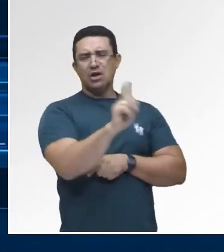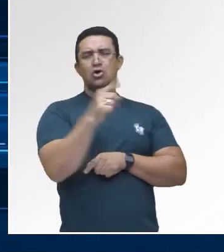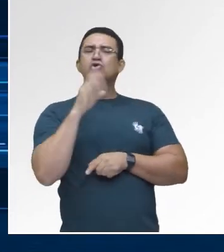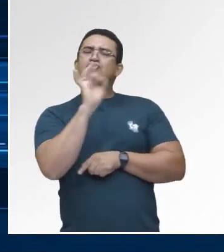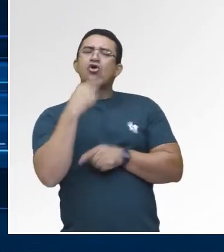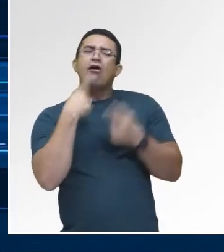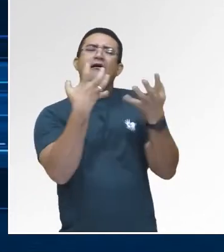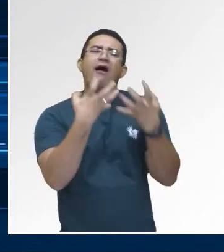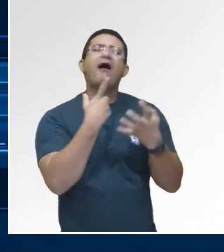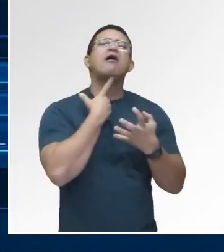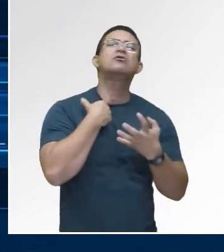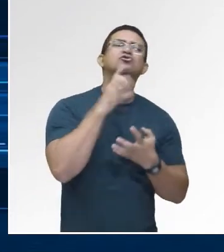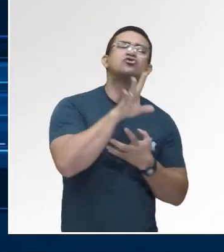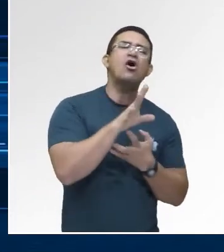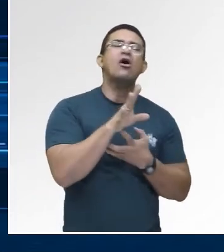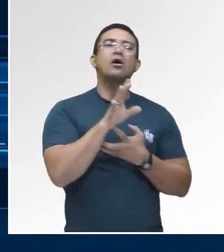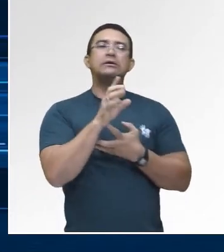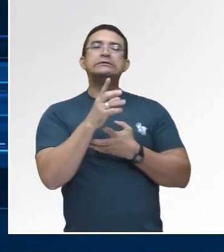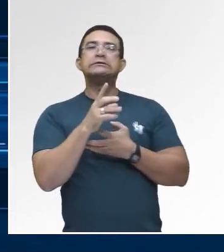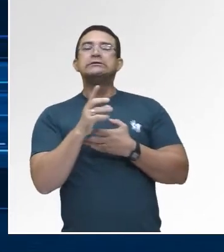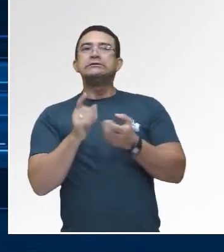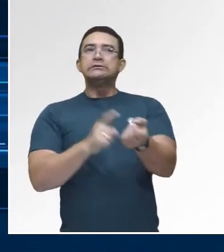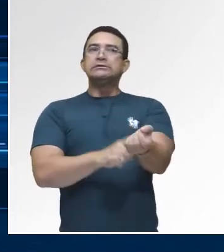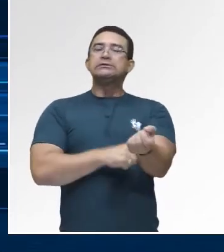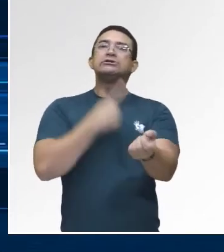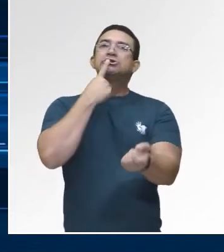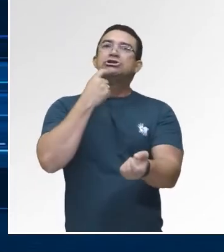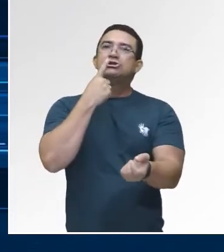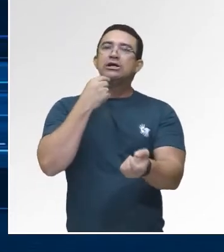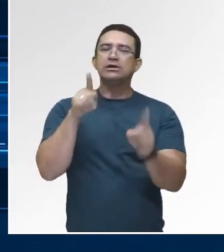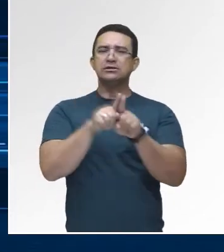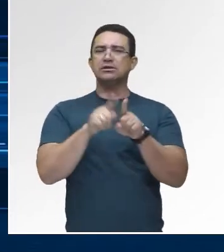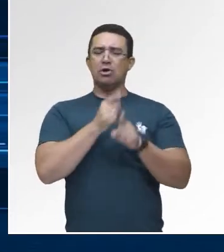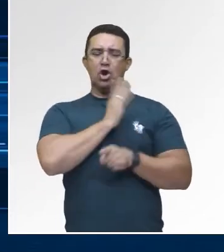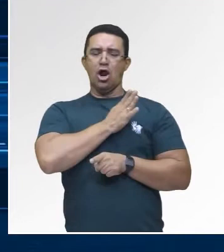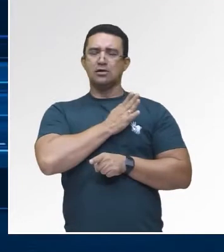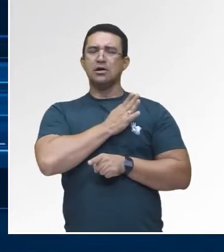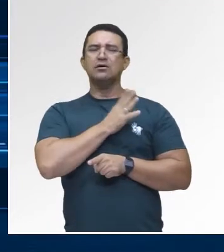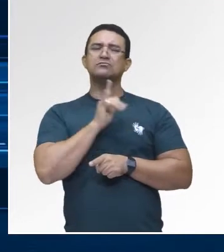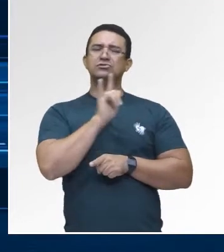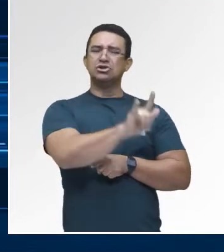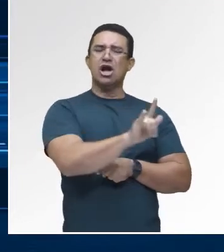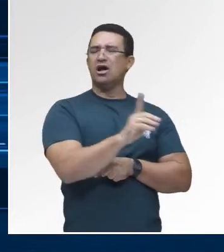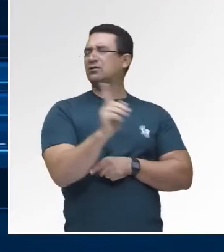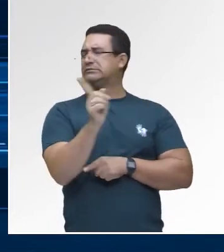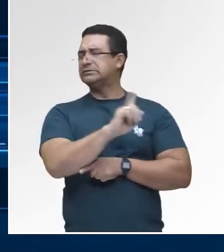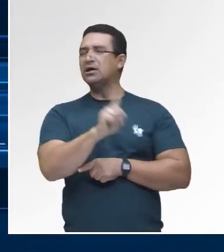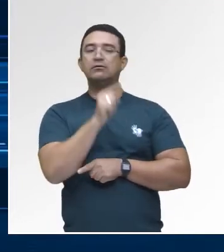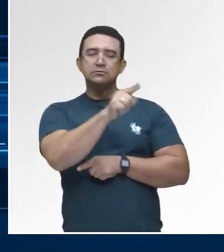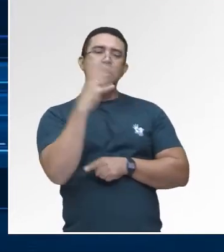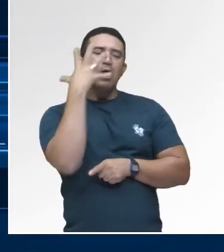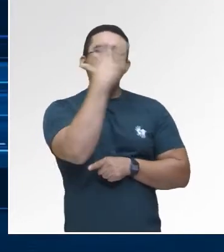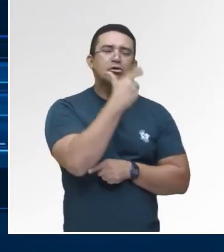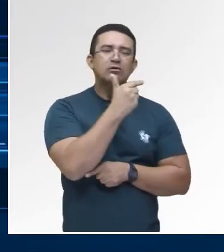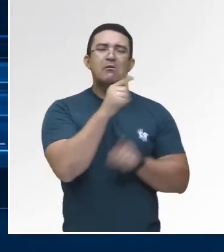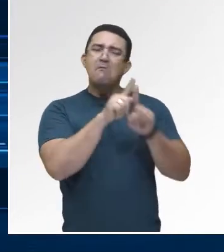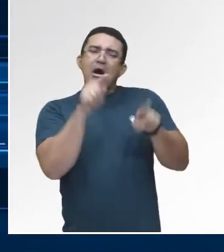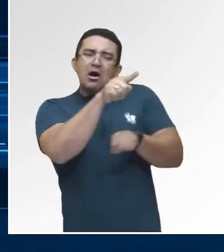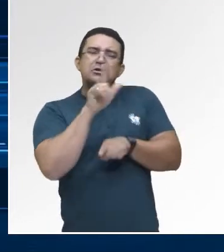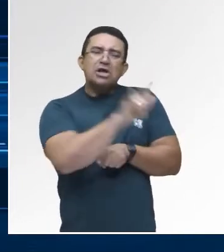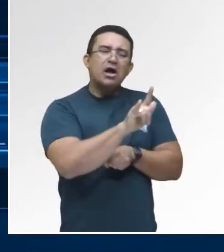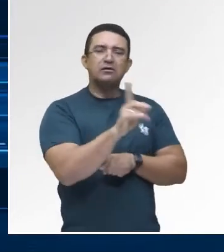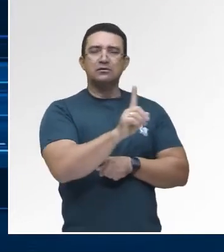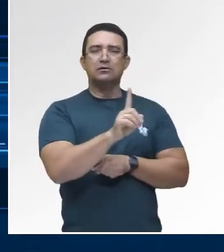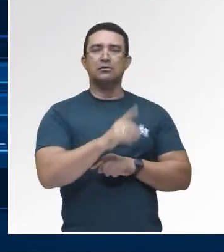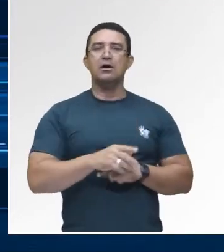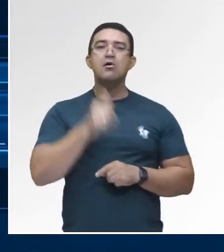querer bruto e fero, que o sangue me devora, não chega o coração. Não te amo, és bela e não te amo. A